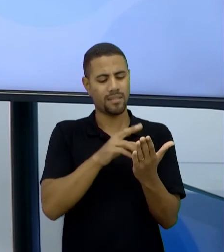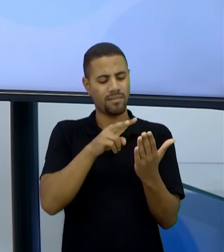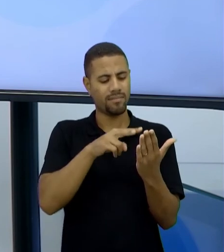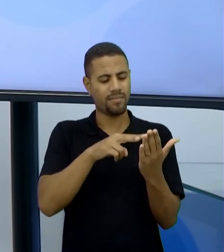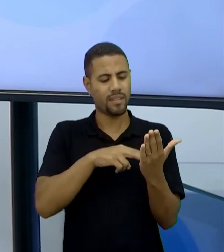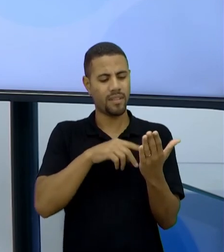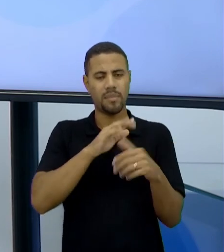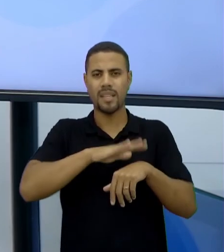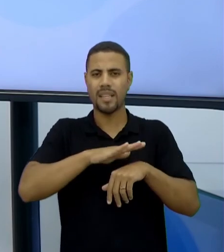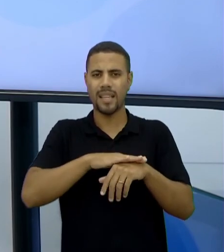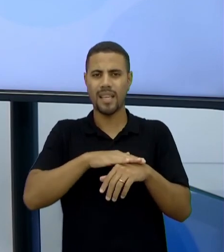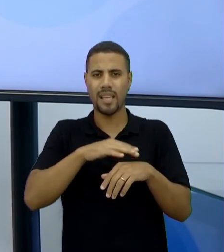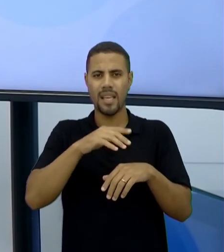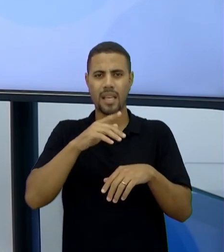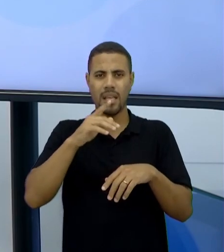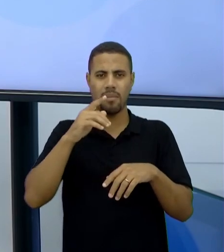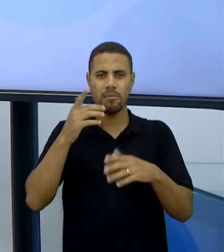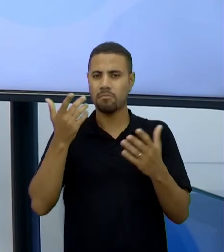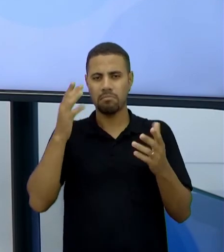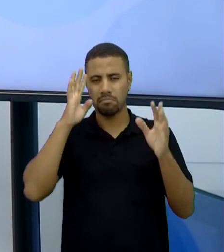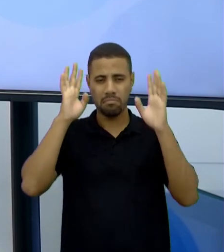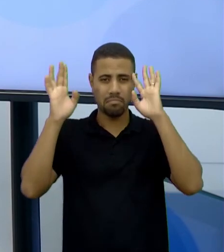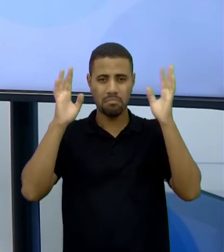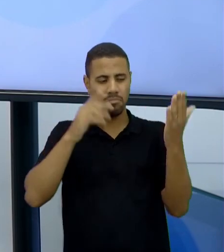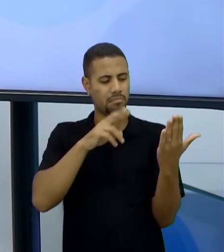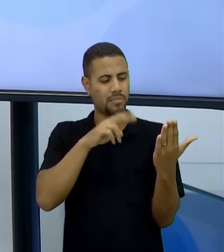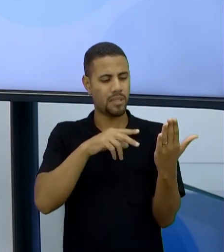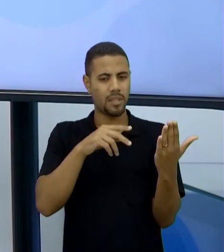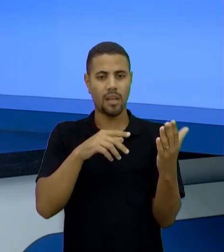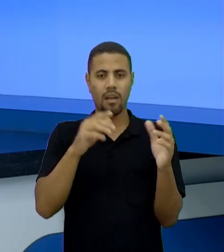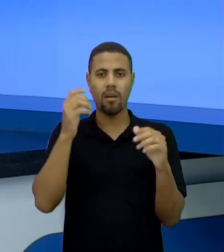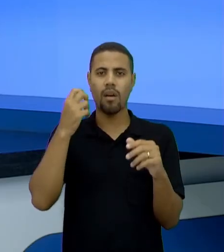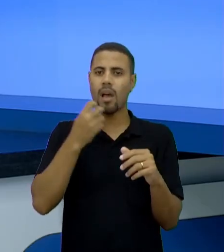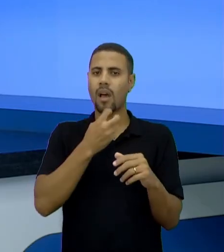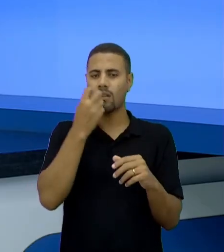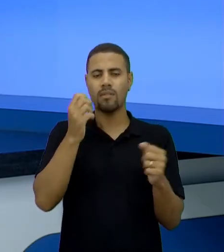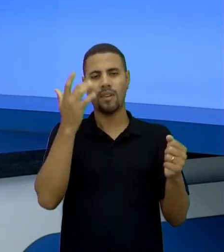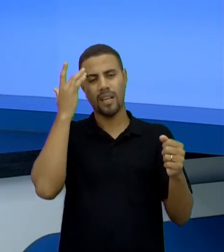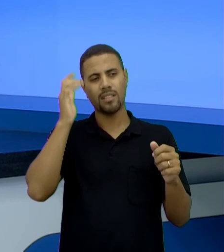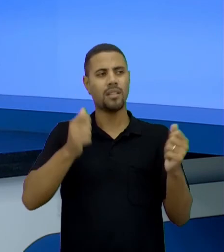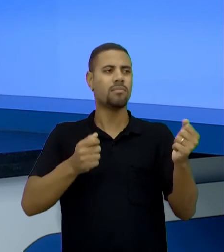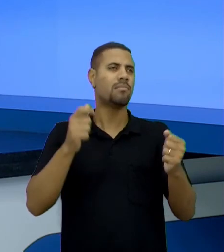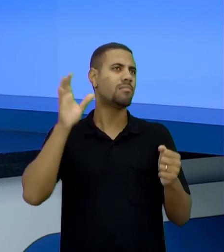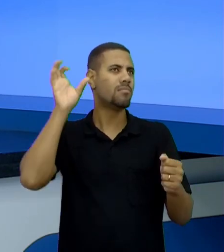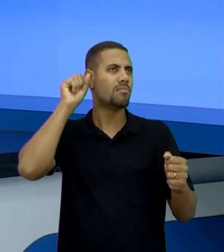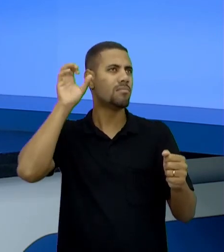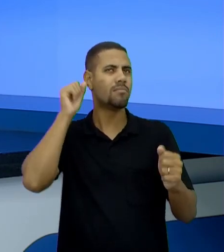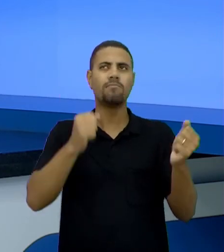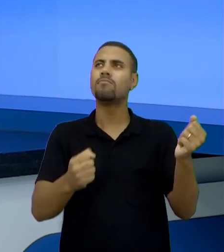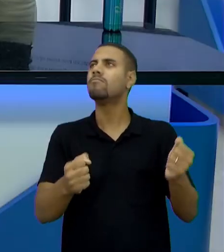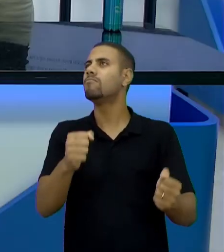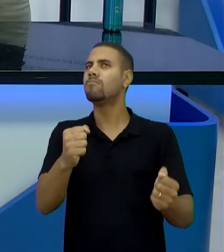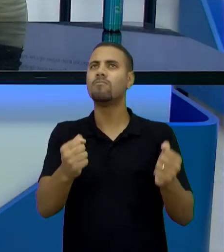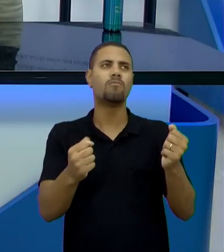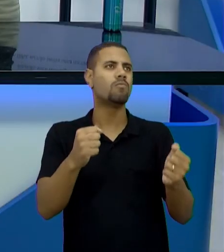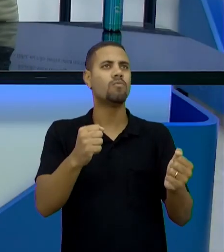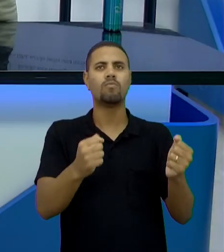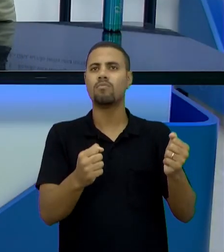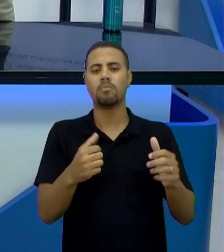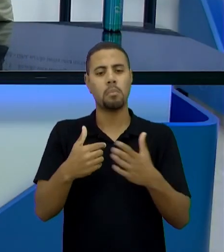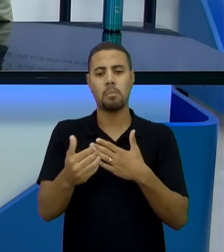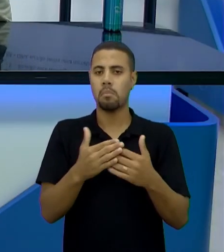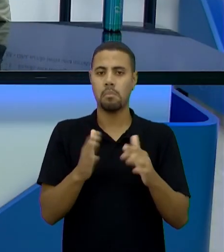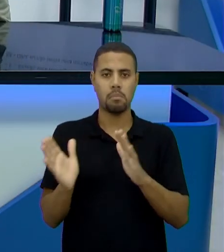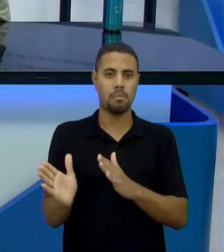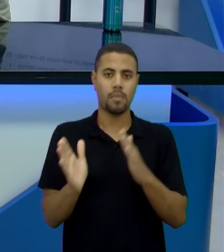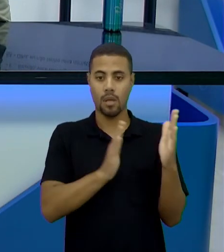é de perfil para perfil, ok? Acho o áudio favorece. Isso, né? O áudio favorece. Ó, a